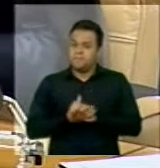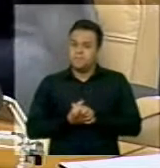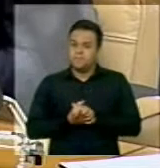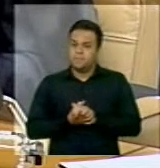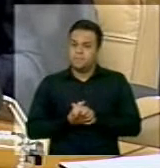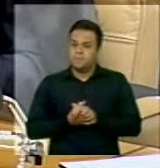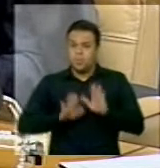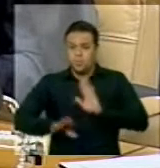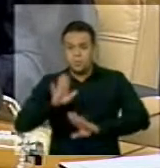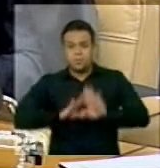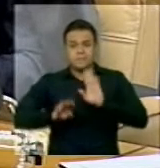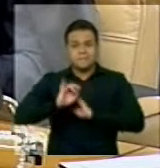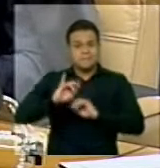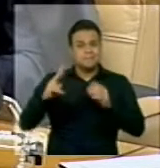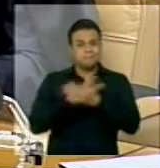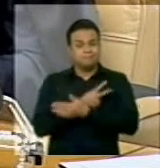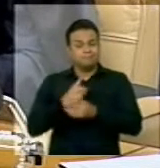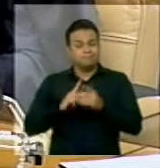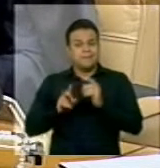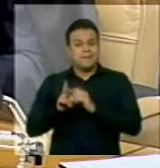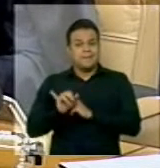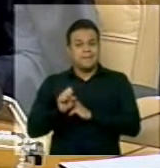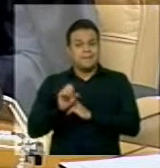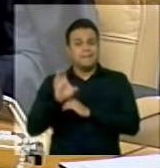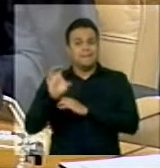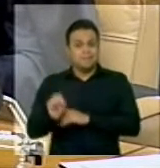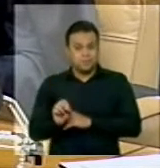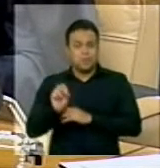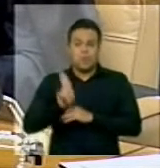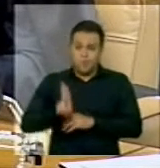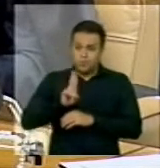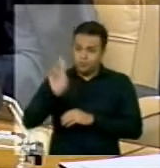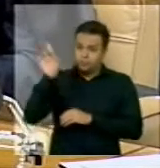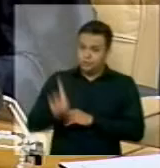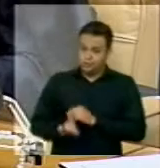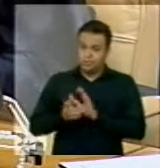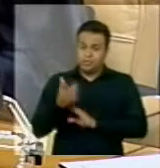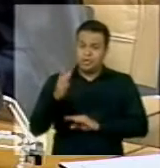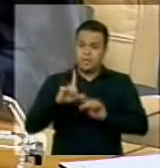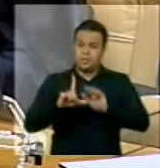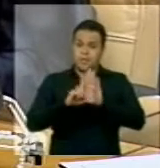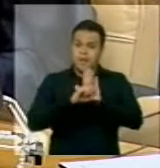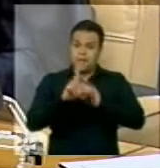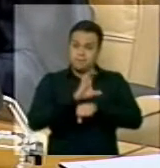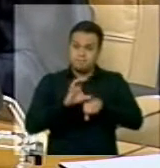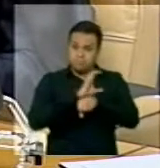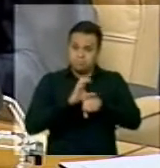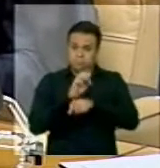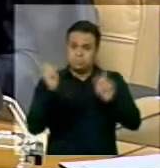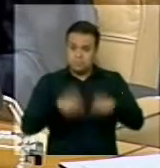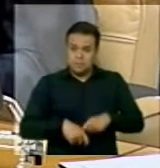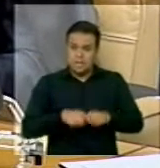colocando em risco, melhor dizendo, em risco o exercício dos direitos que a Constituição assegura a